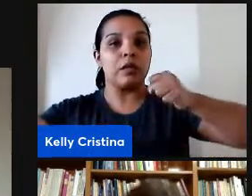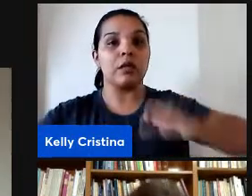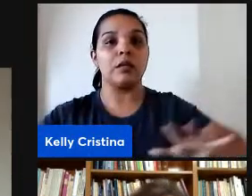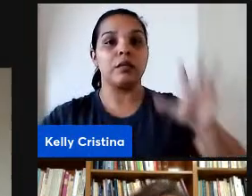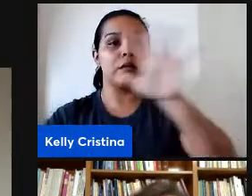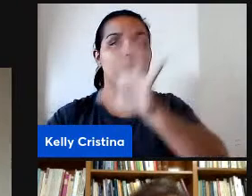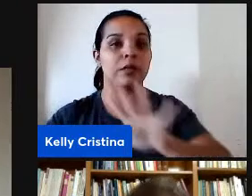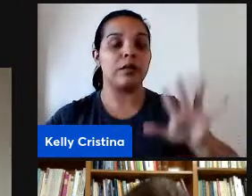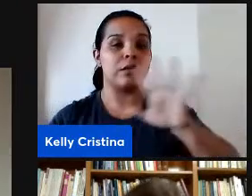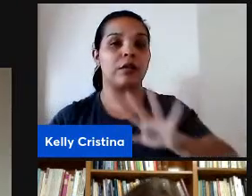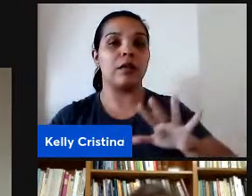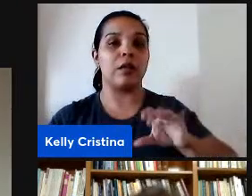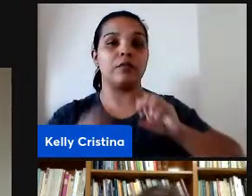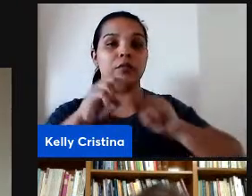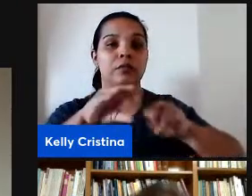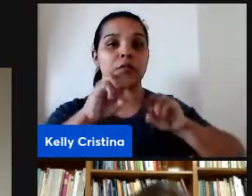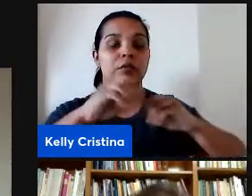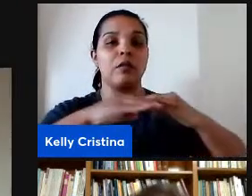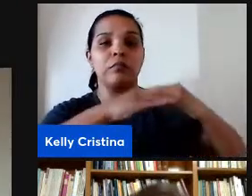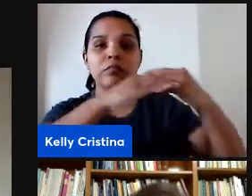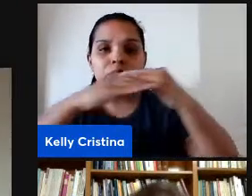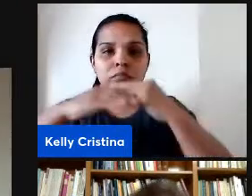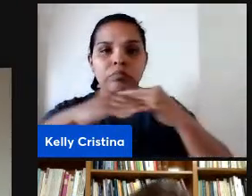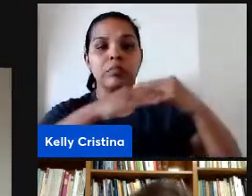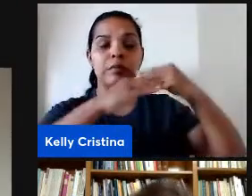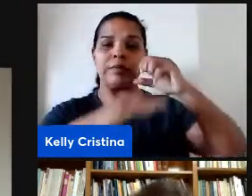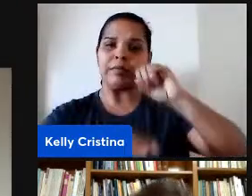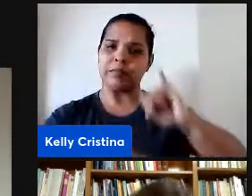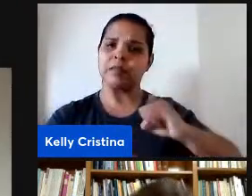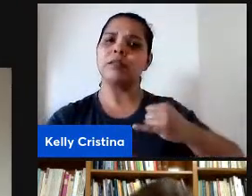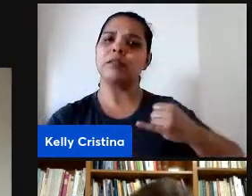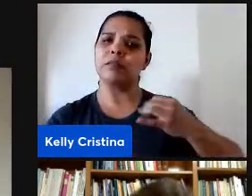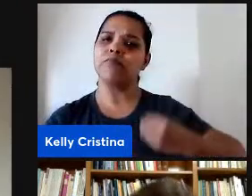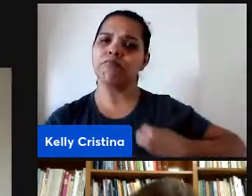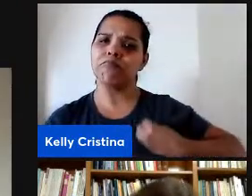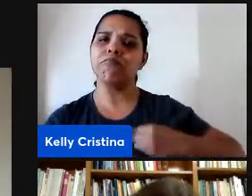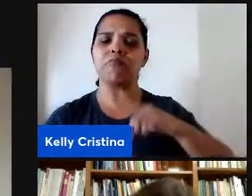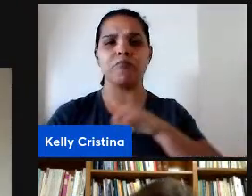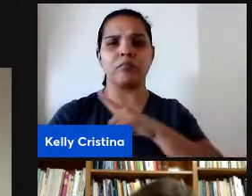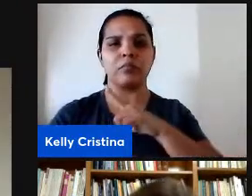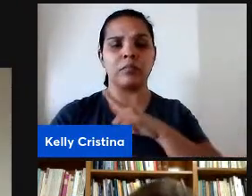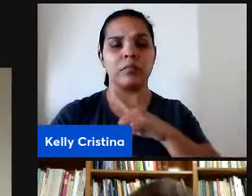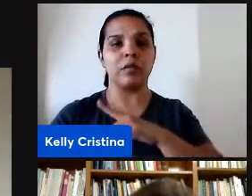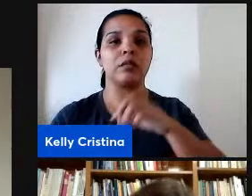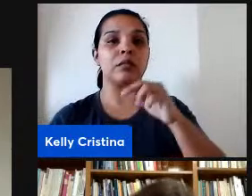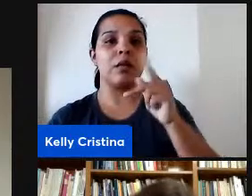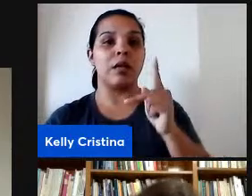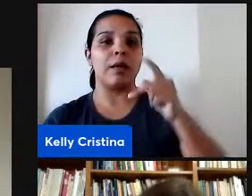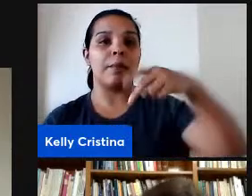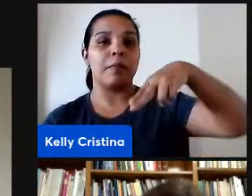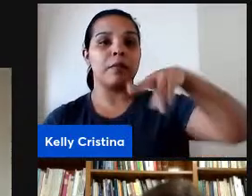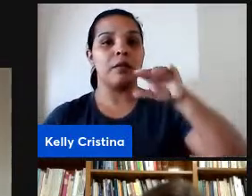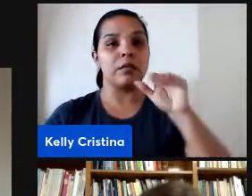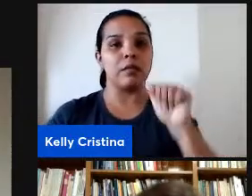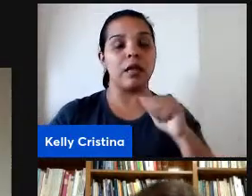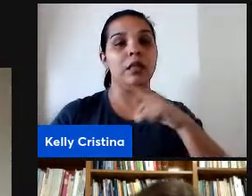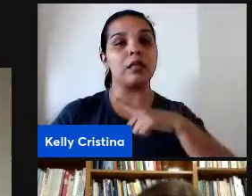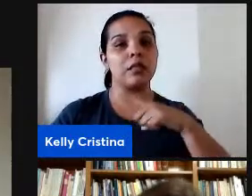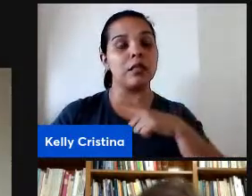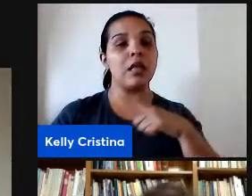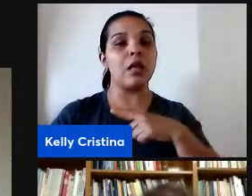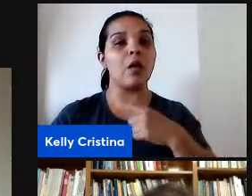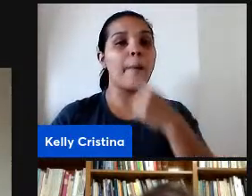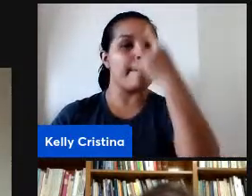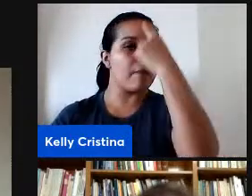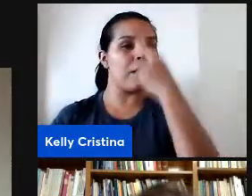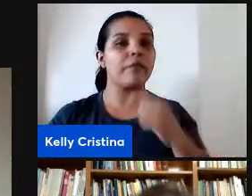de equidade na educação, se isso existe, e se a PNA tem caráter democrático,